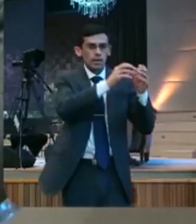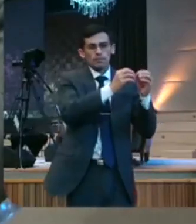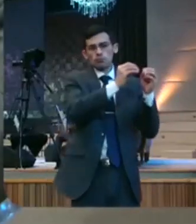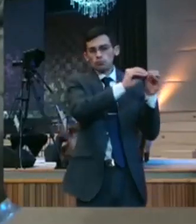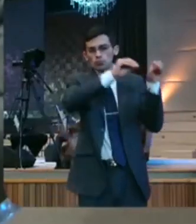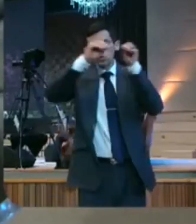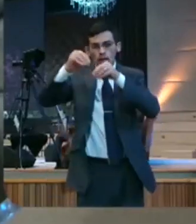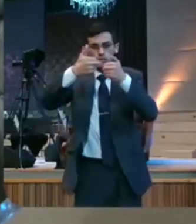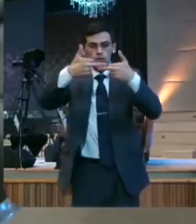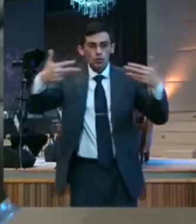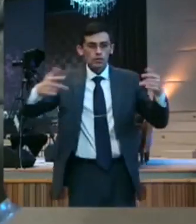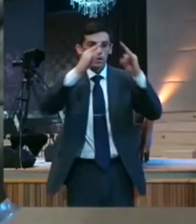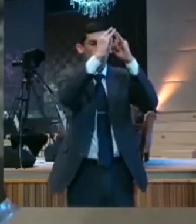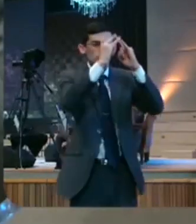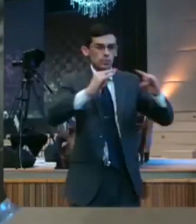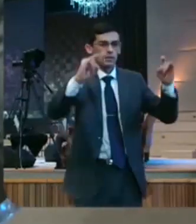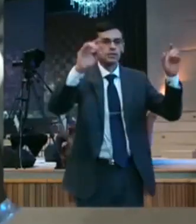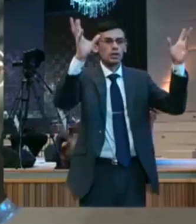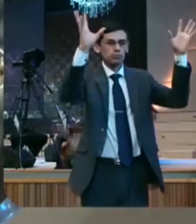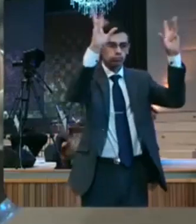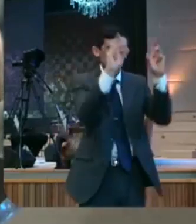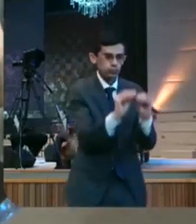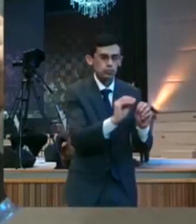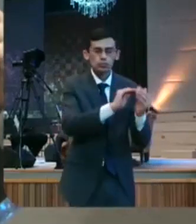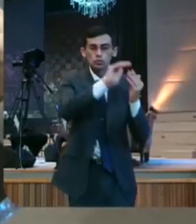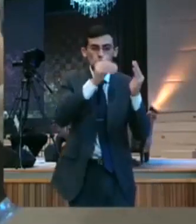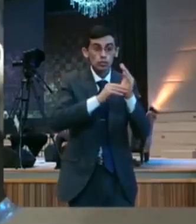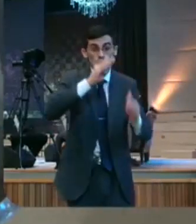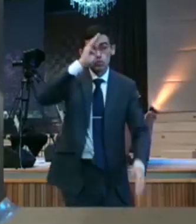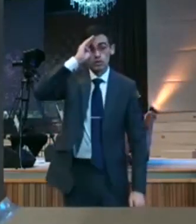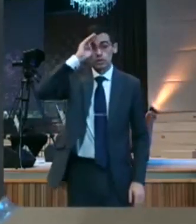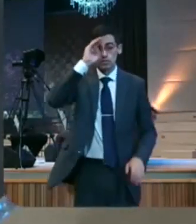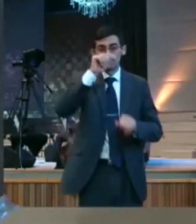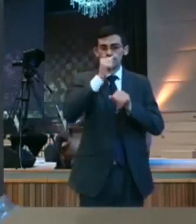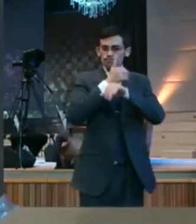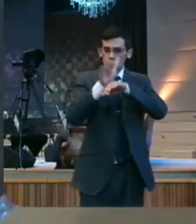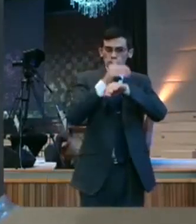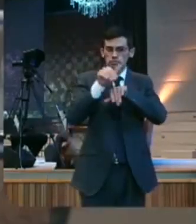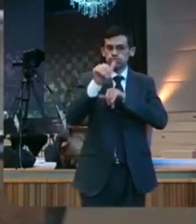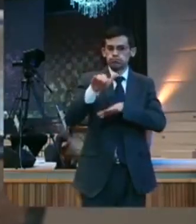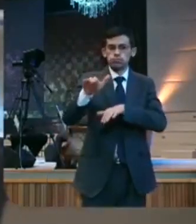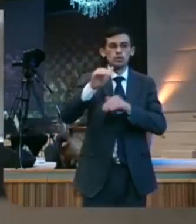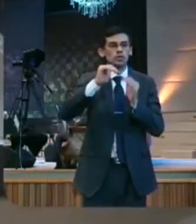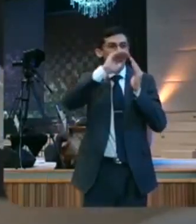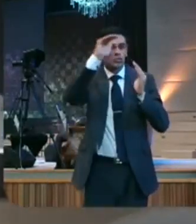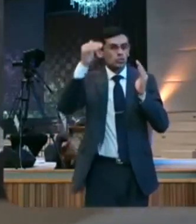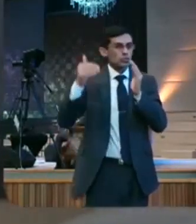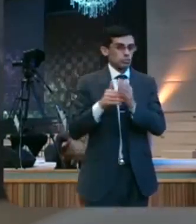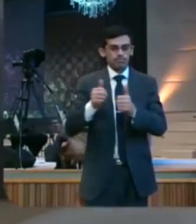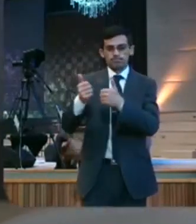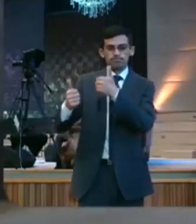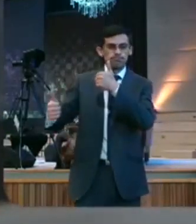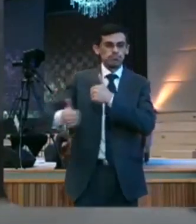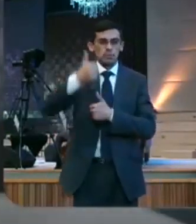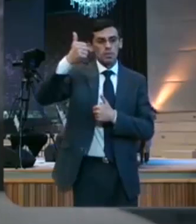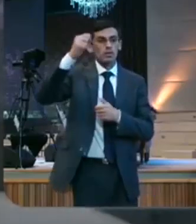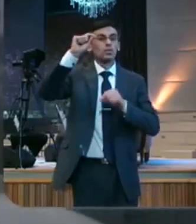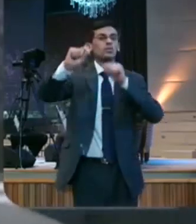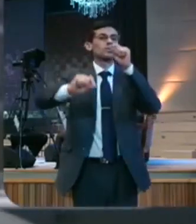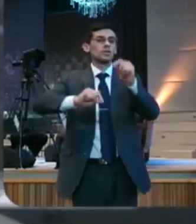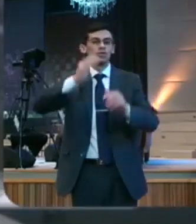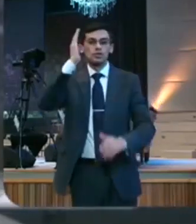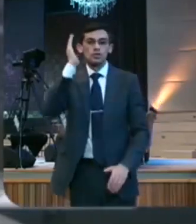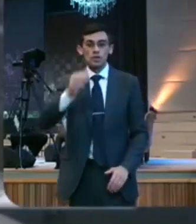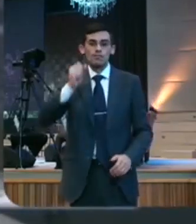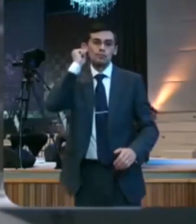mudança, as tendas já estavam desarmadas, o exército já estava treinado. O primeiro do exército era aquele que já